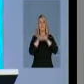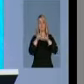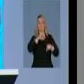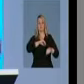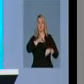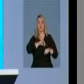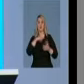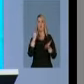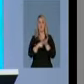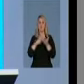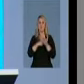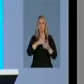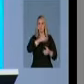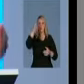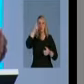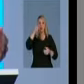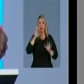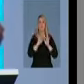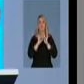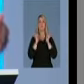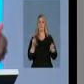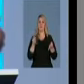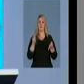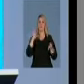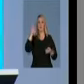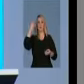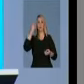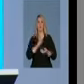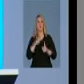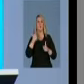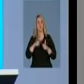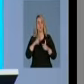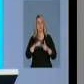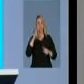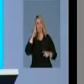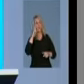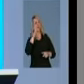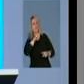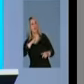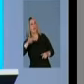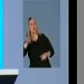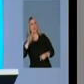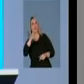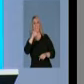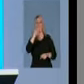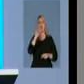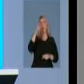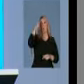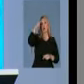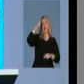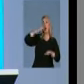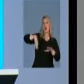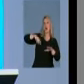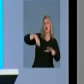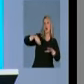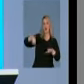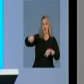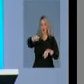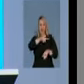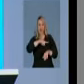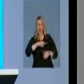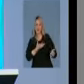grande. Isso é absolutamente simples de resolver. O problema é que não dá para você olhar para o Rio de Janeiro, pensar no balneário e achar que aquela garotada,